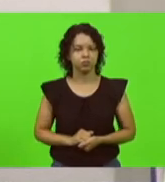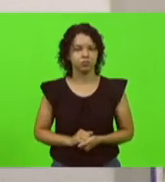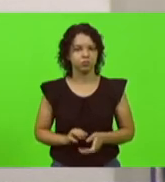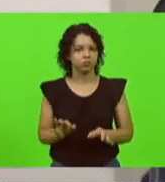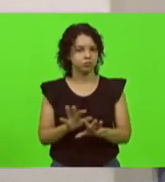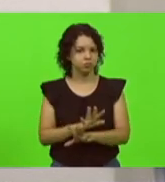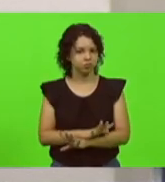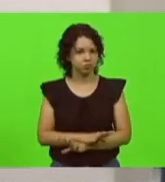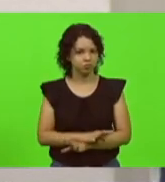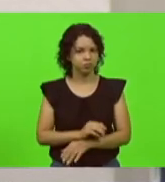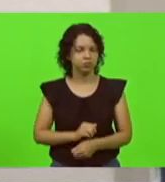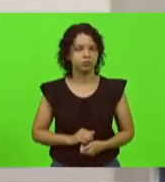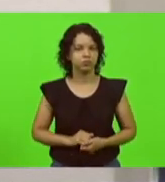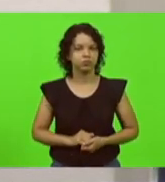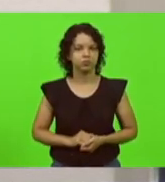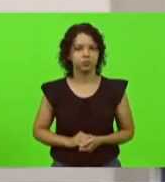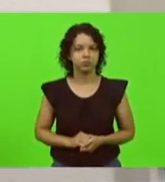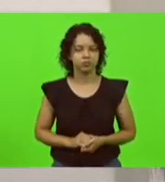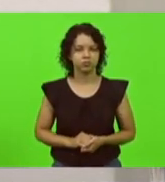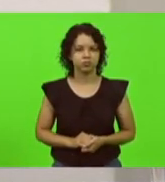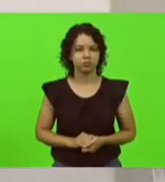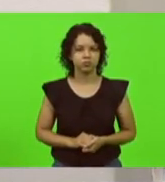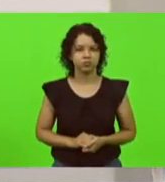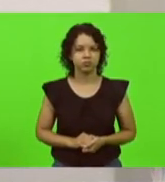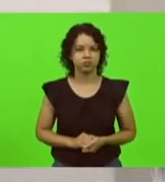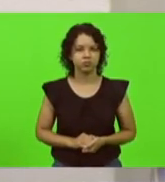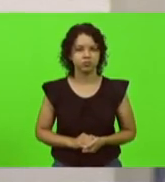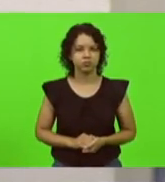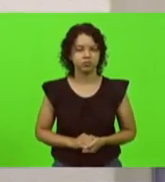as atas, senhor primeiro vice-presidente.